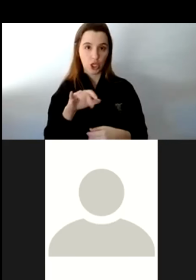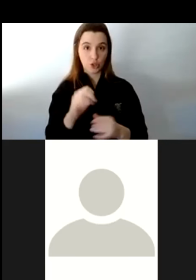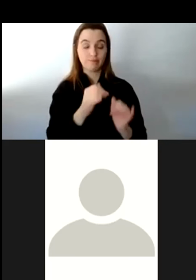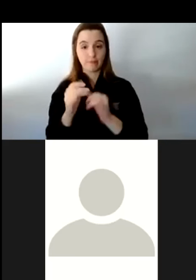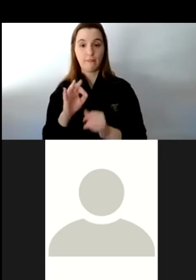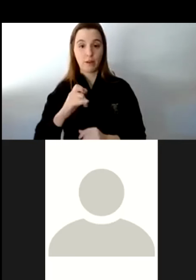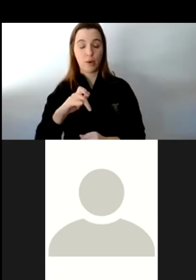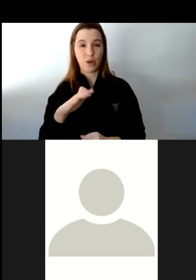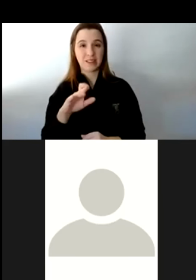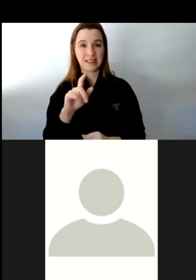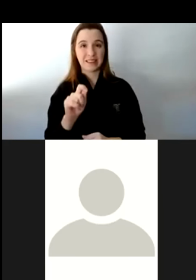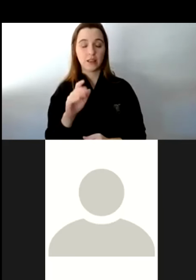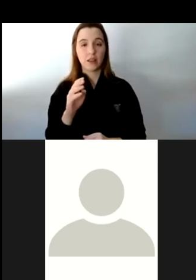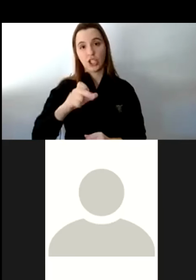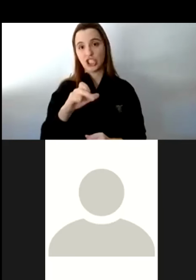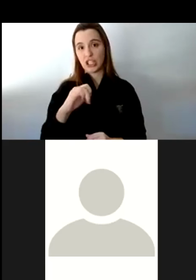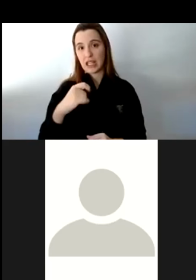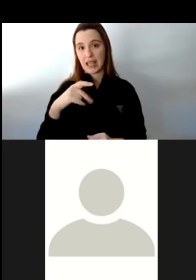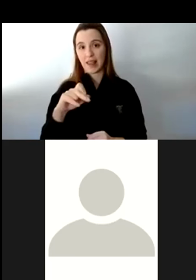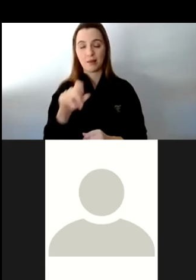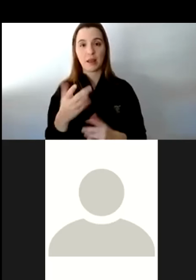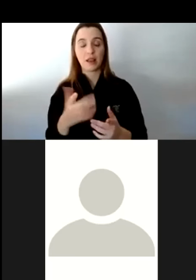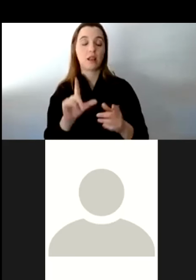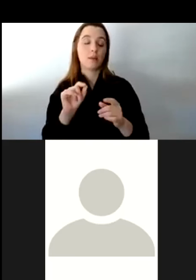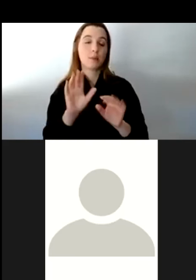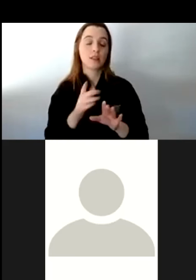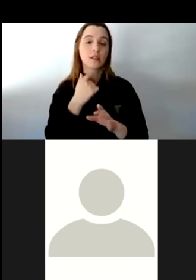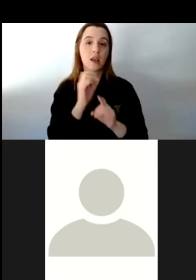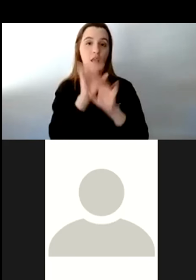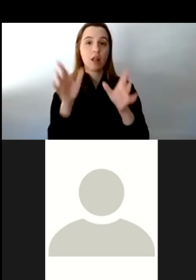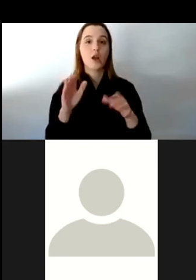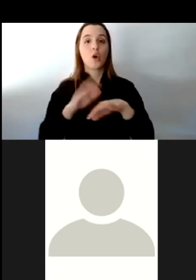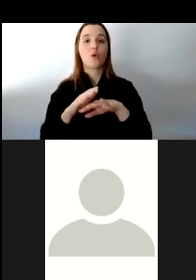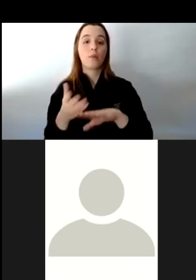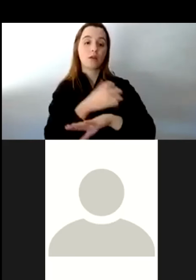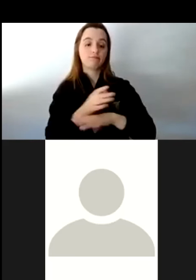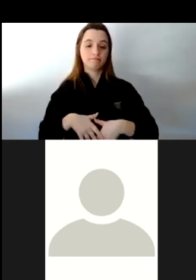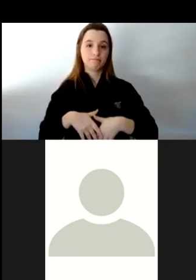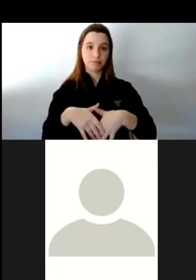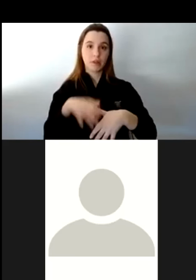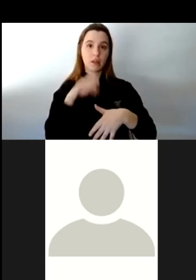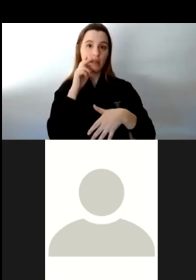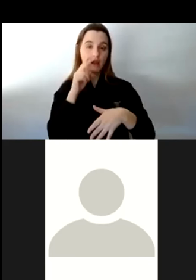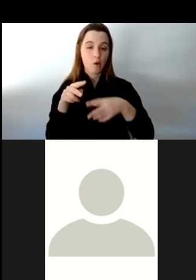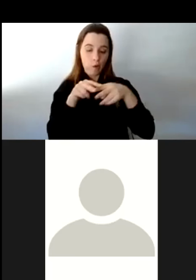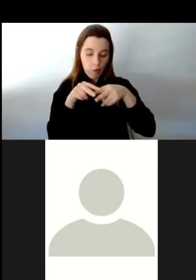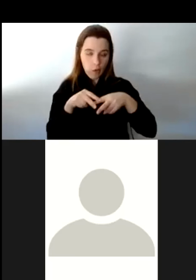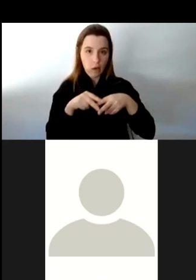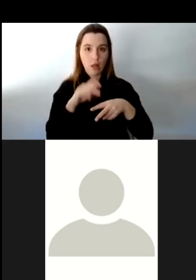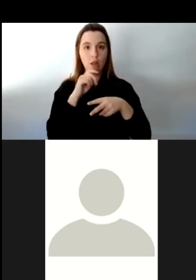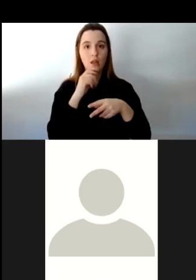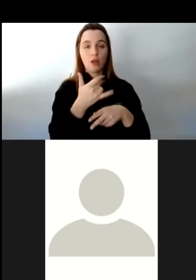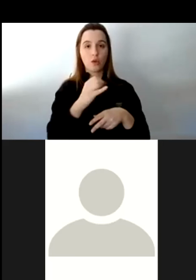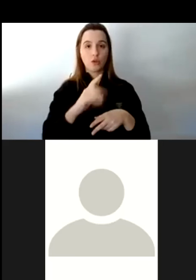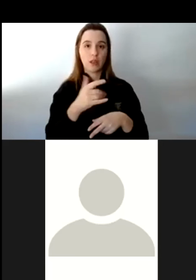de Diagnóstico Precoce e não podemos deixar de evidenciar que, graças ao rastreio neonatal, mais de 2.200